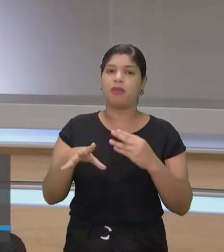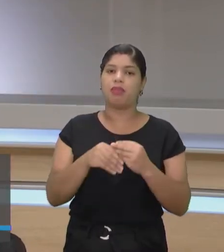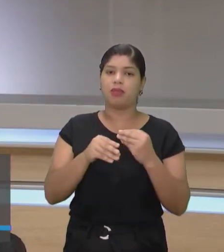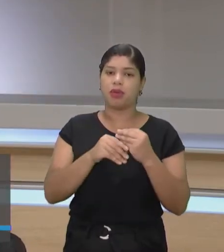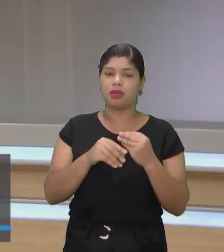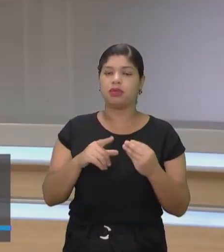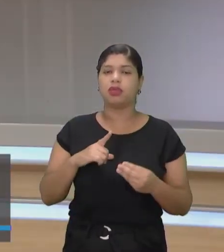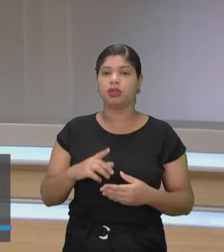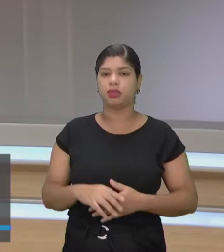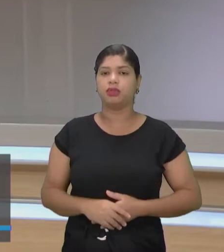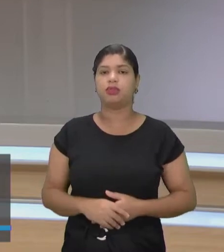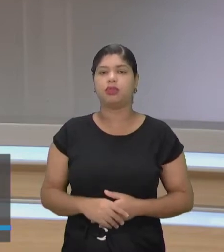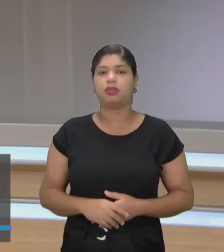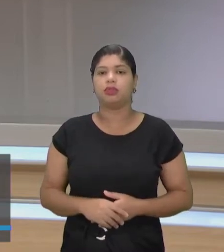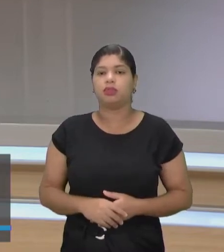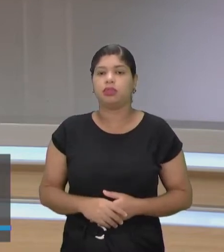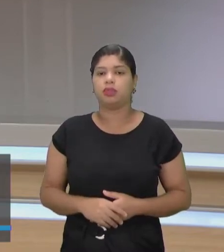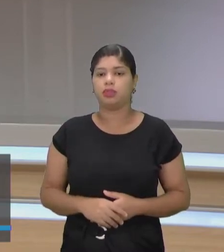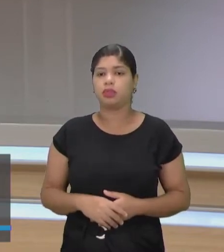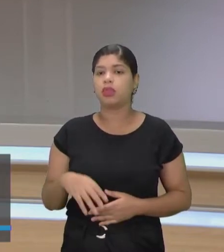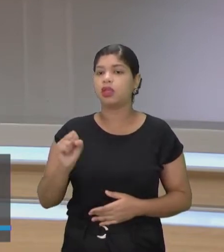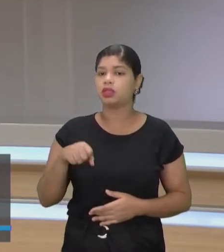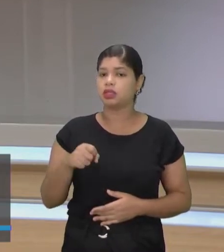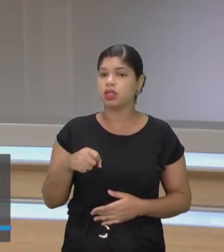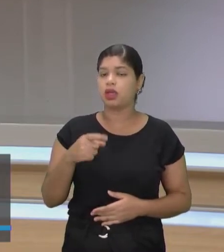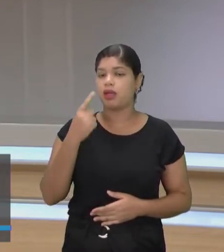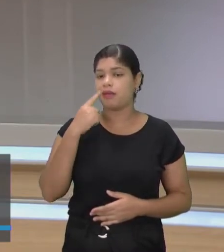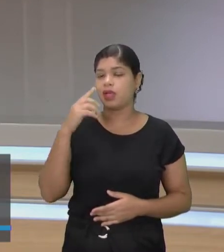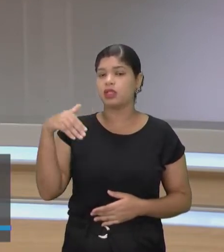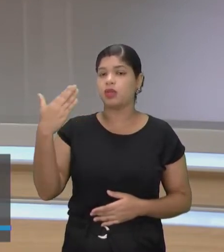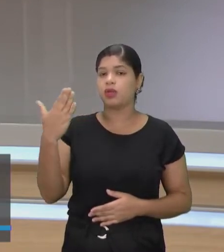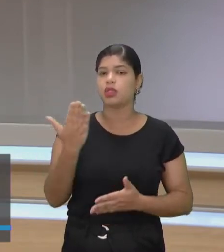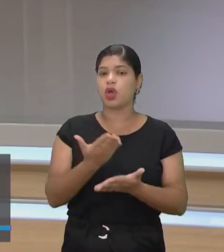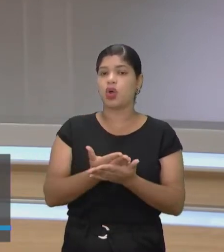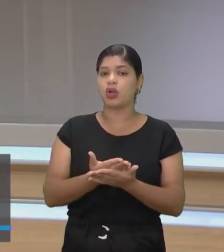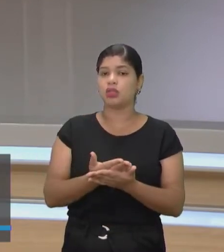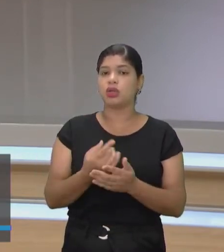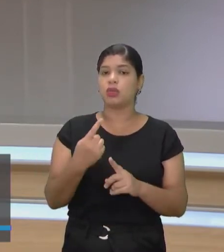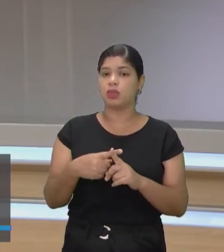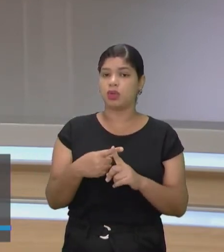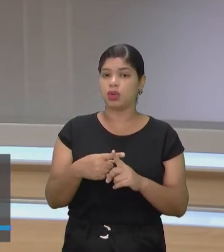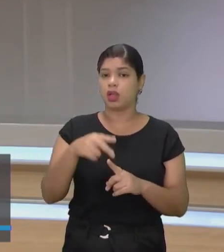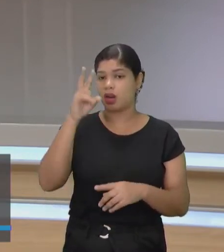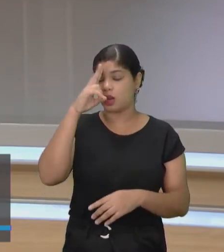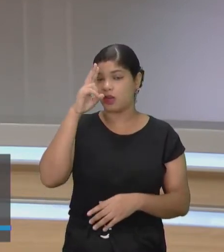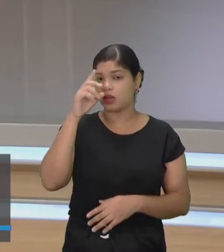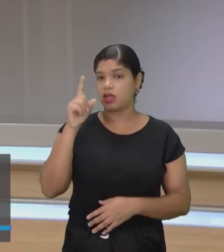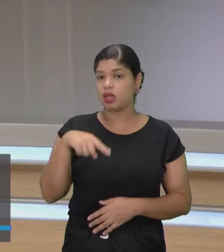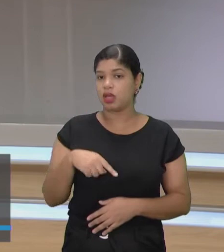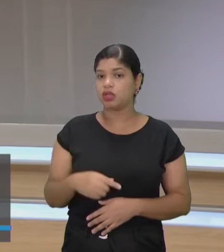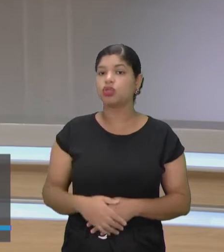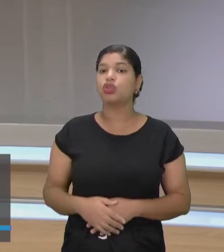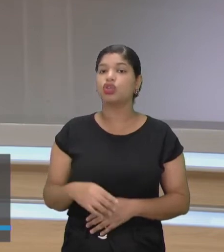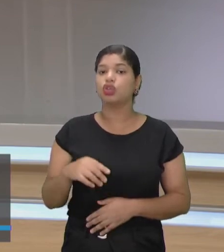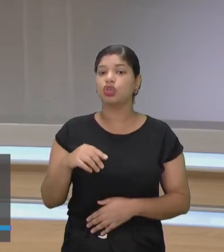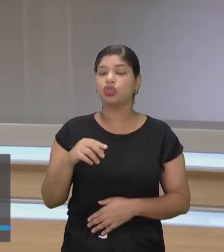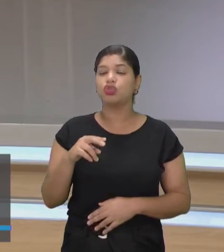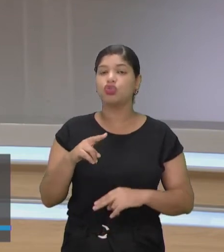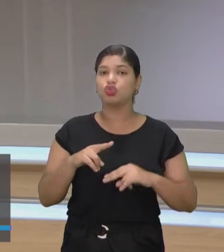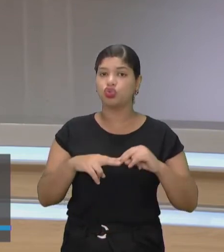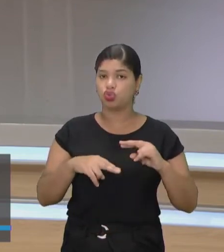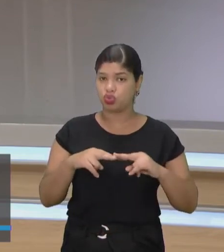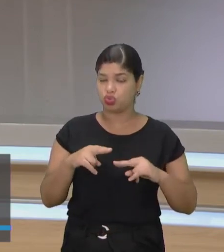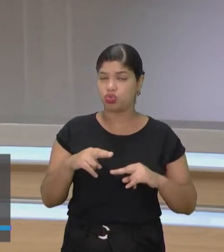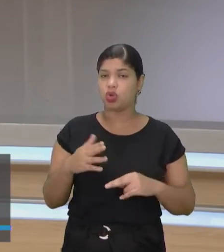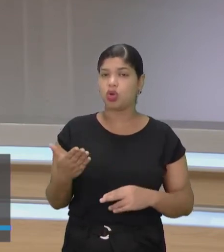implementação. Depende de quando você vai estar assistindo essa aula também, porque, bem, junho de 2022, teoricamente, é para todos os municípios já terem